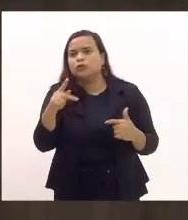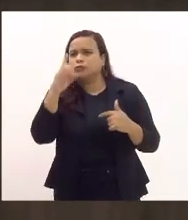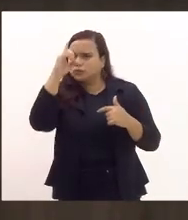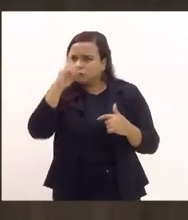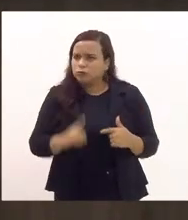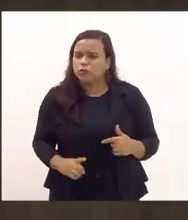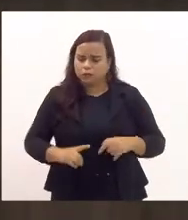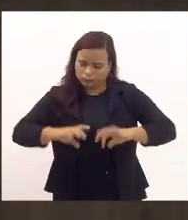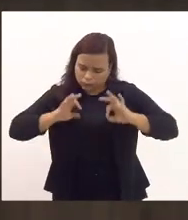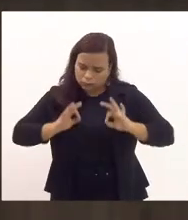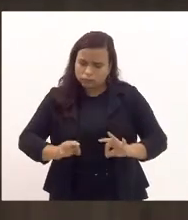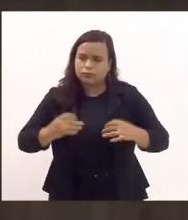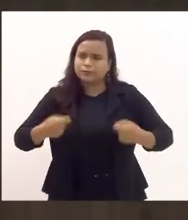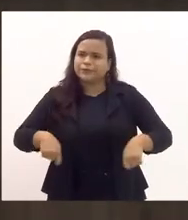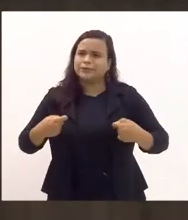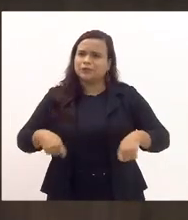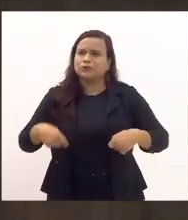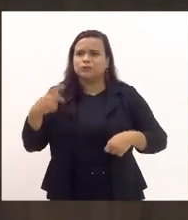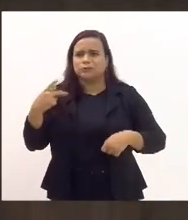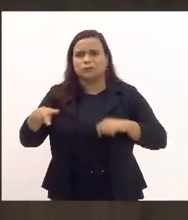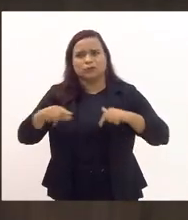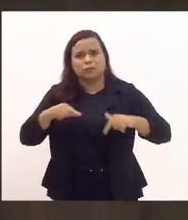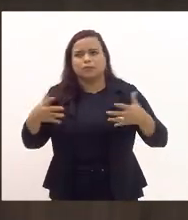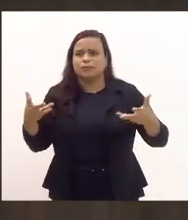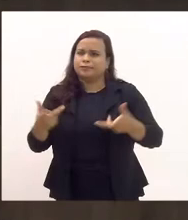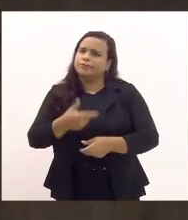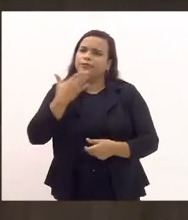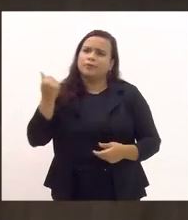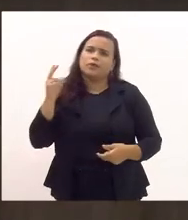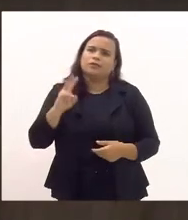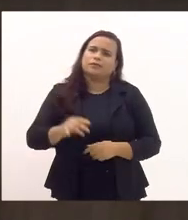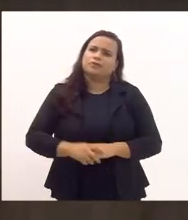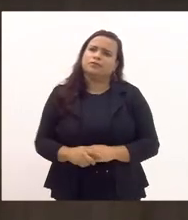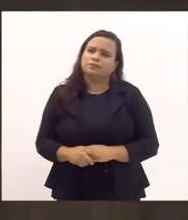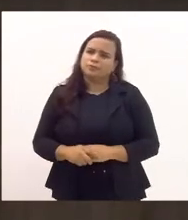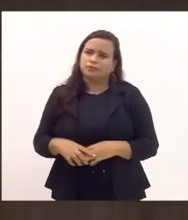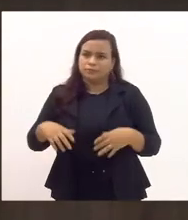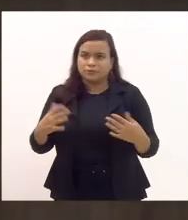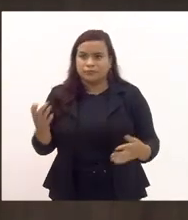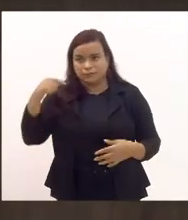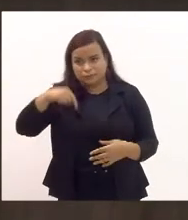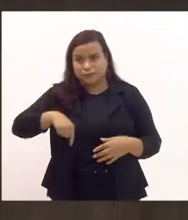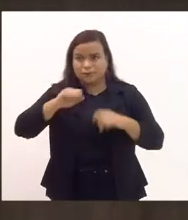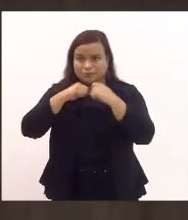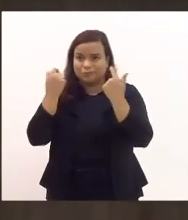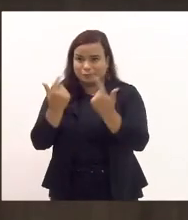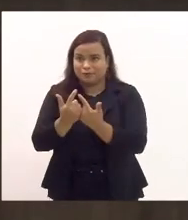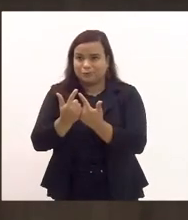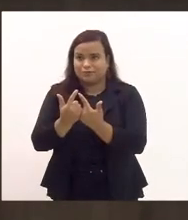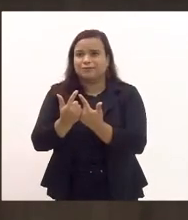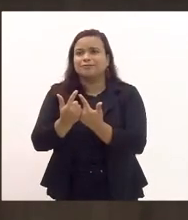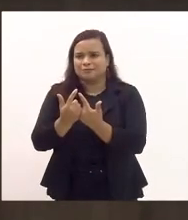obviamente seu trabalho será muito melhor então essa casa faz justamente o contrário do governo